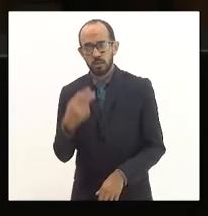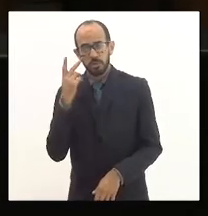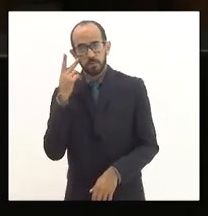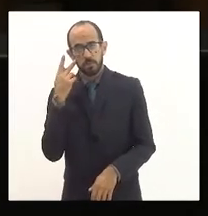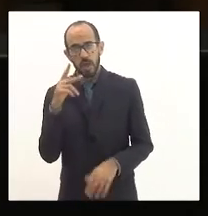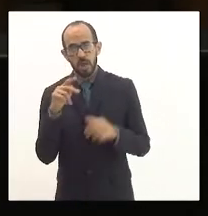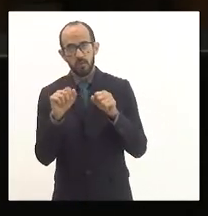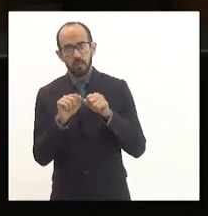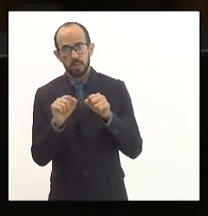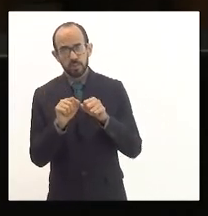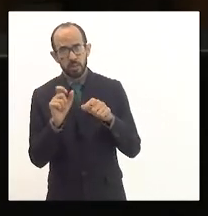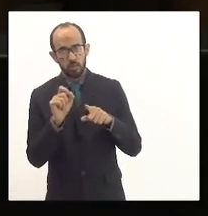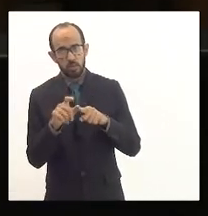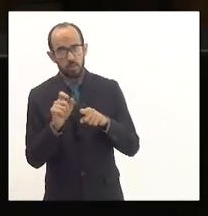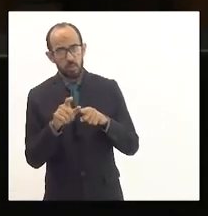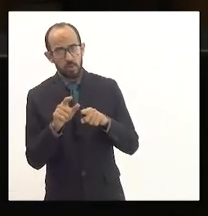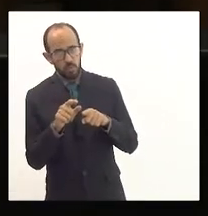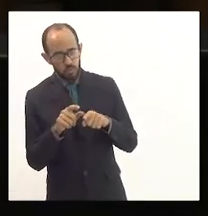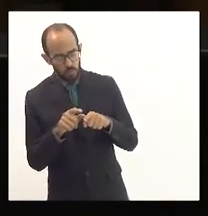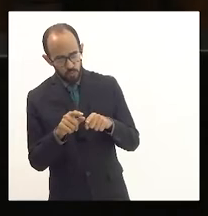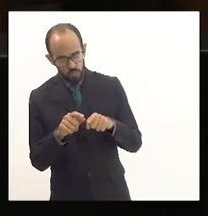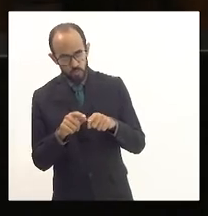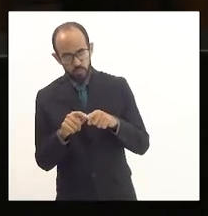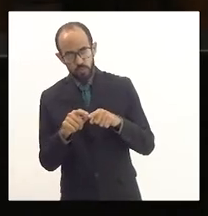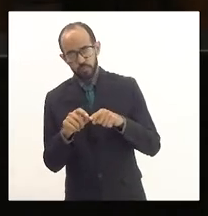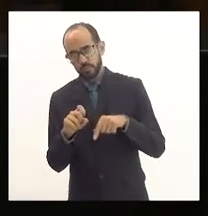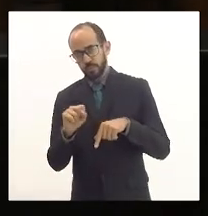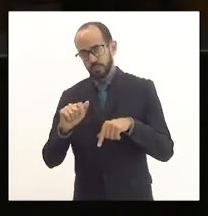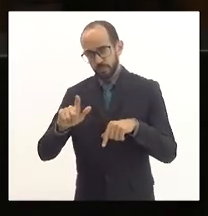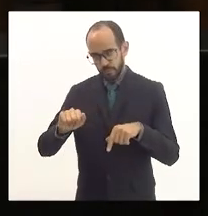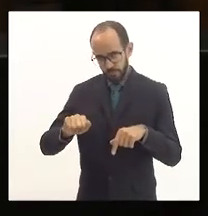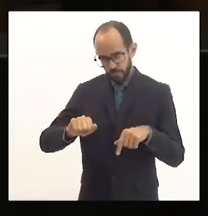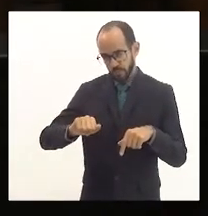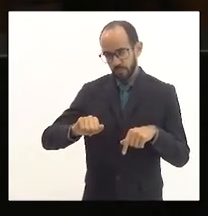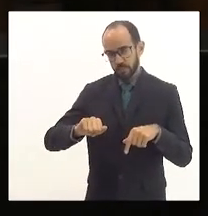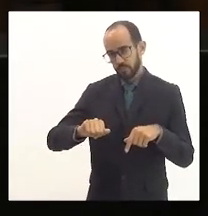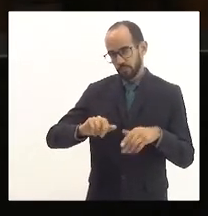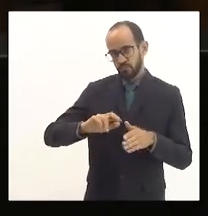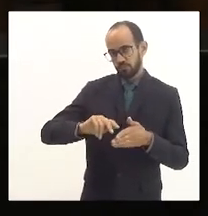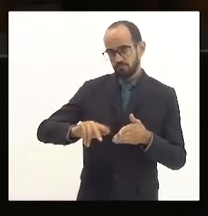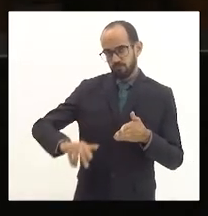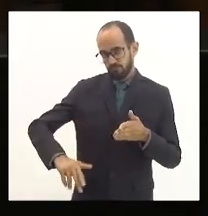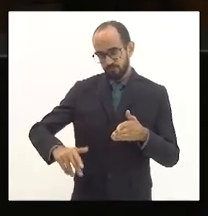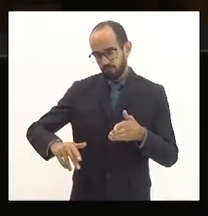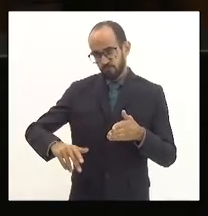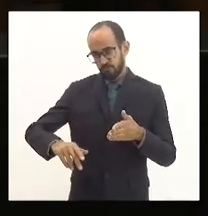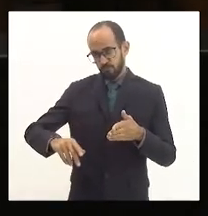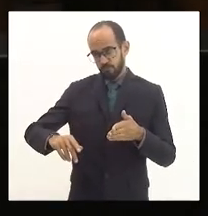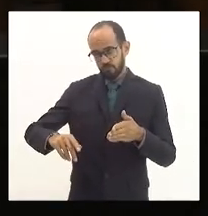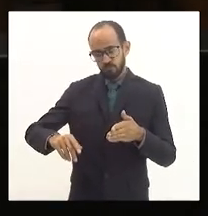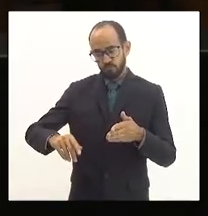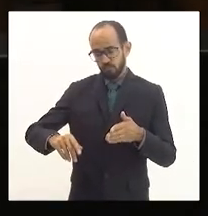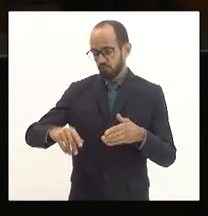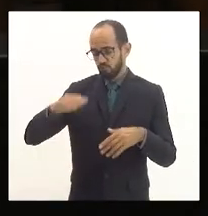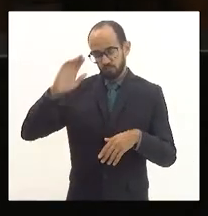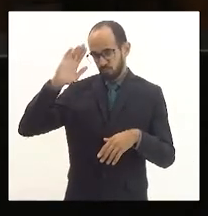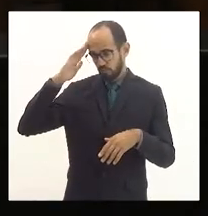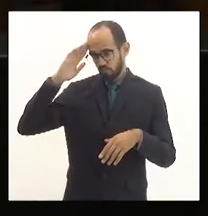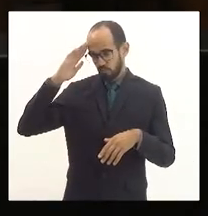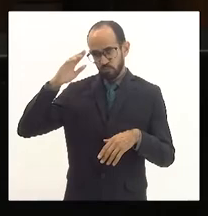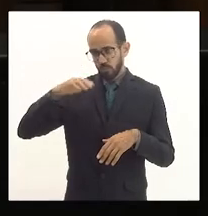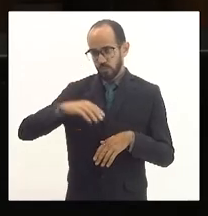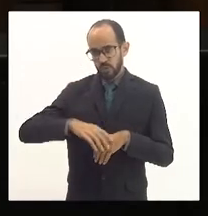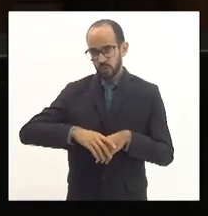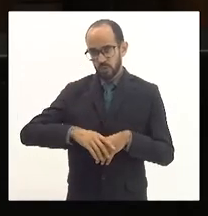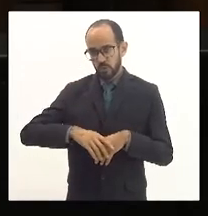a fazer um aluguel de salas de enfim não dá para a gente entender porque a